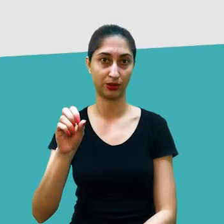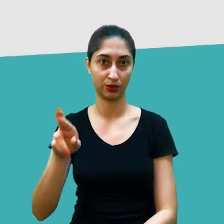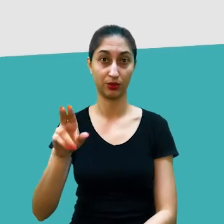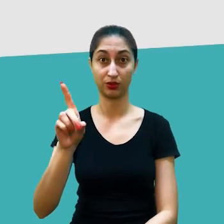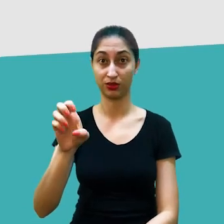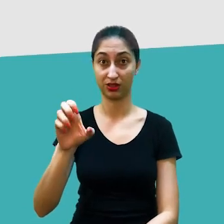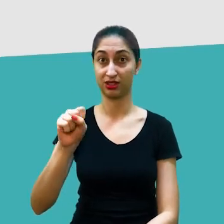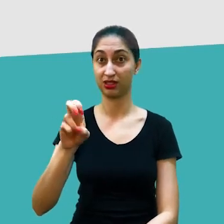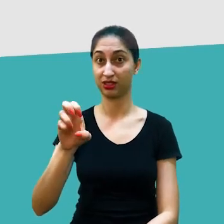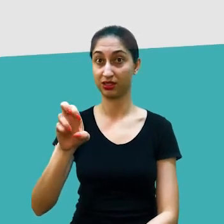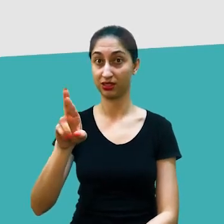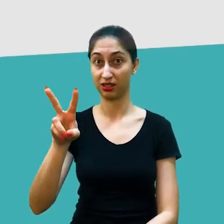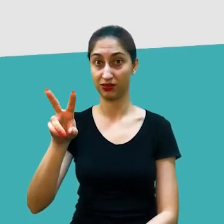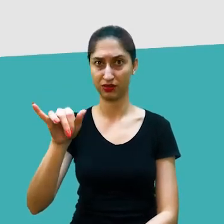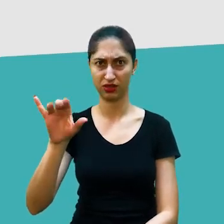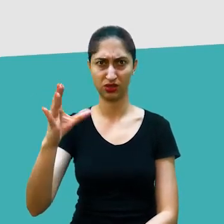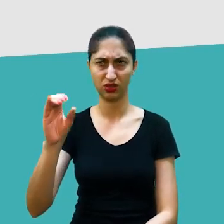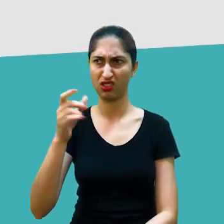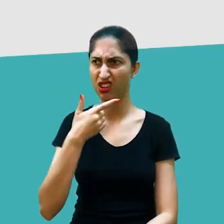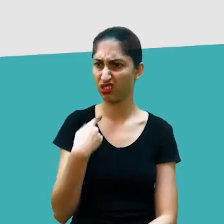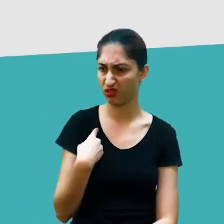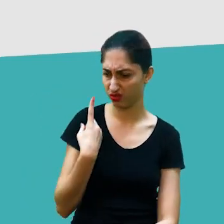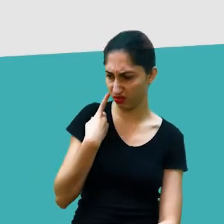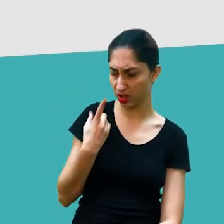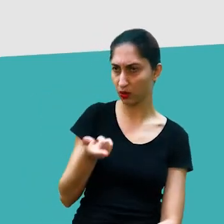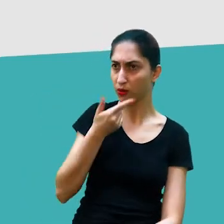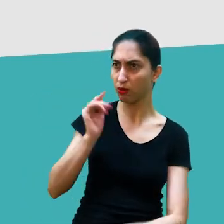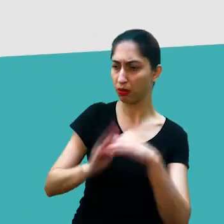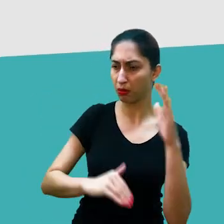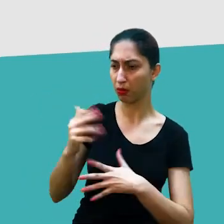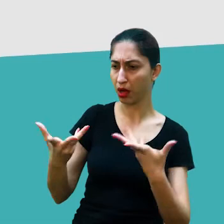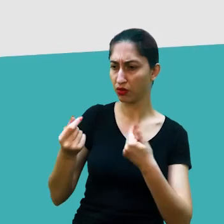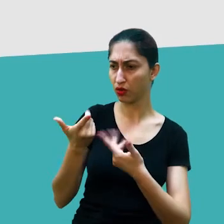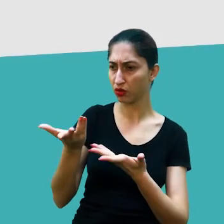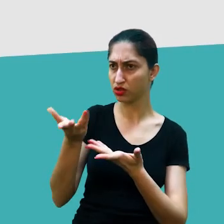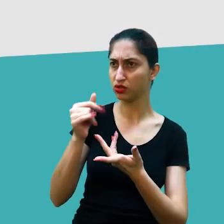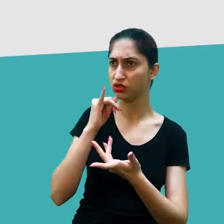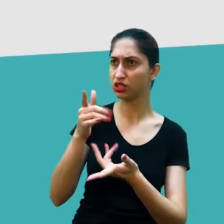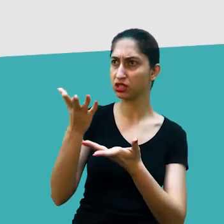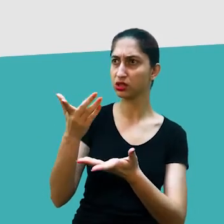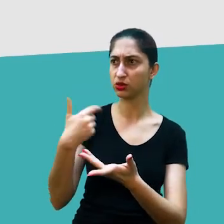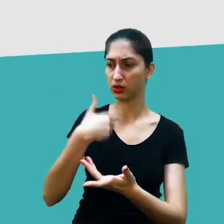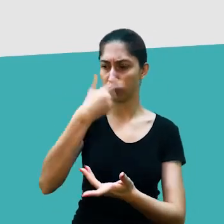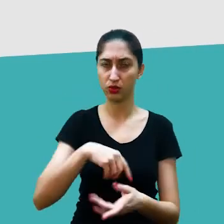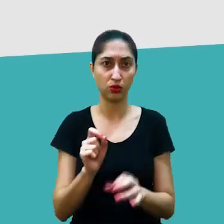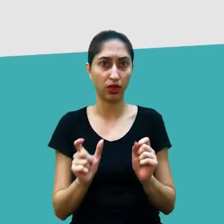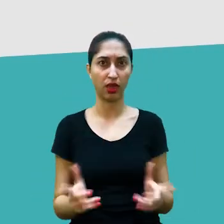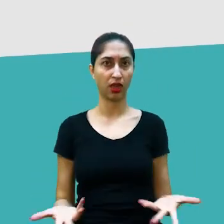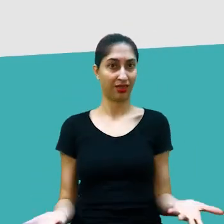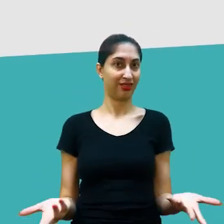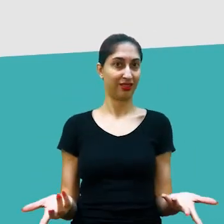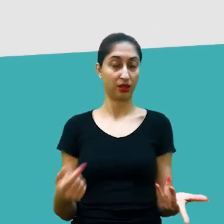ele, o master, fala uma coisa dessa, quem somos nós, né? Então a gente vive para o outro, a gente trabalha